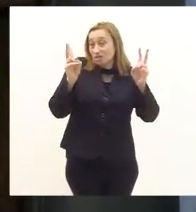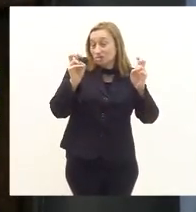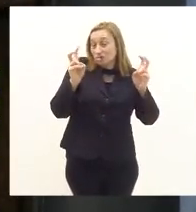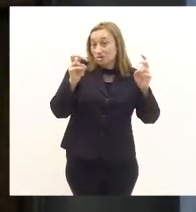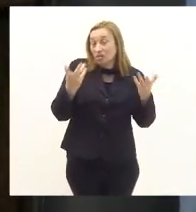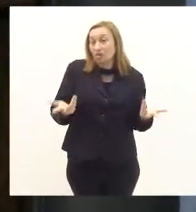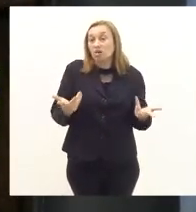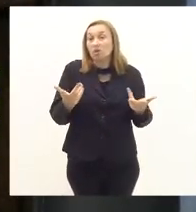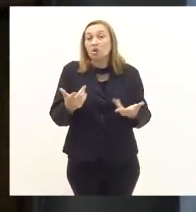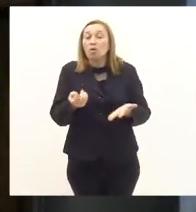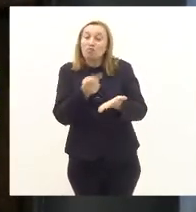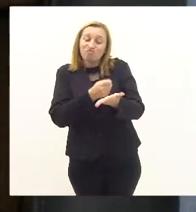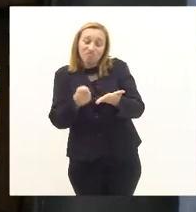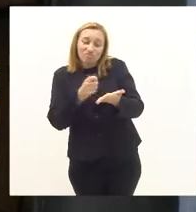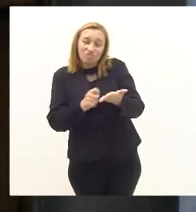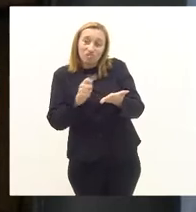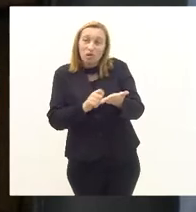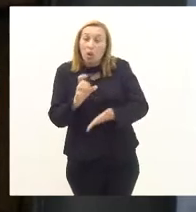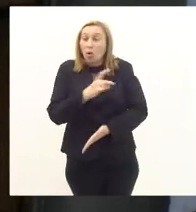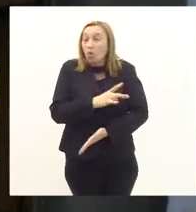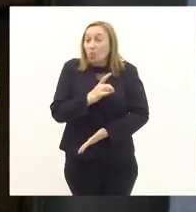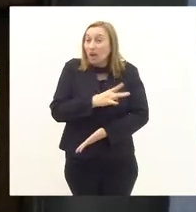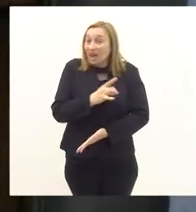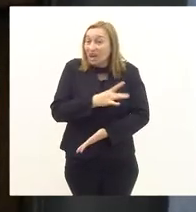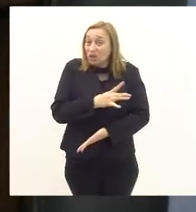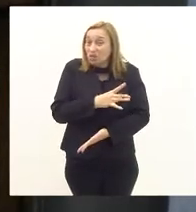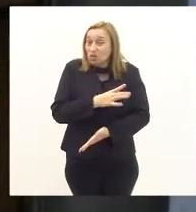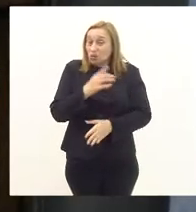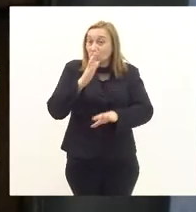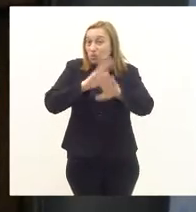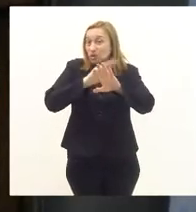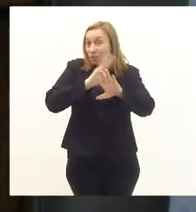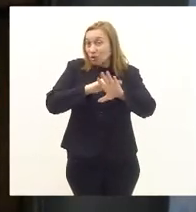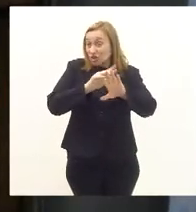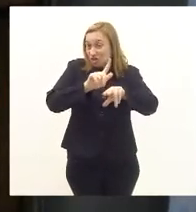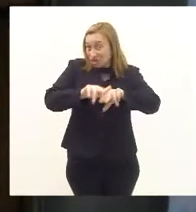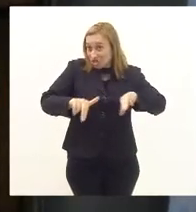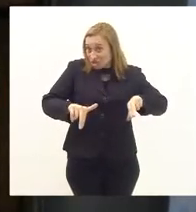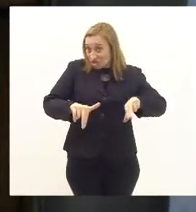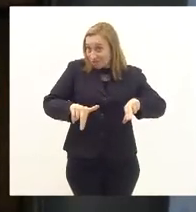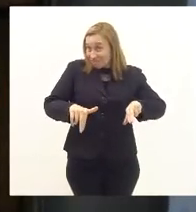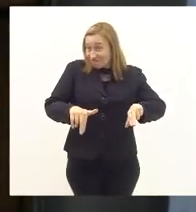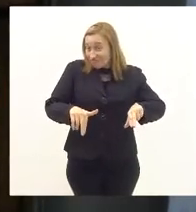anotei aqui a questão do medo dessa questão de ideologia de gênero.